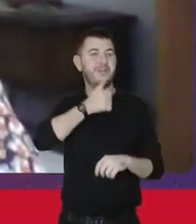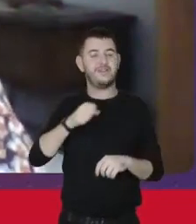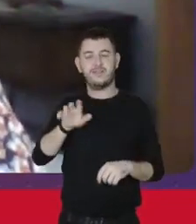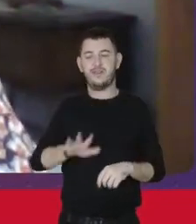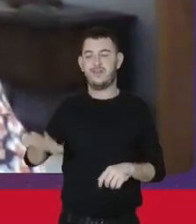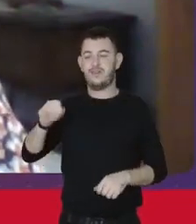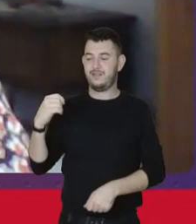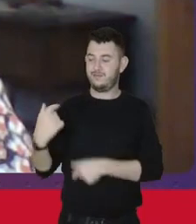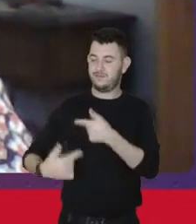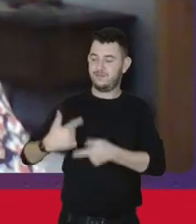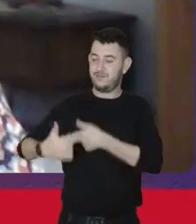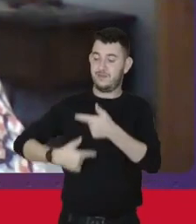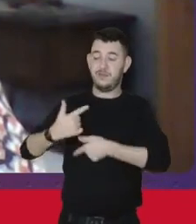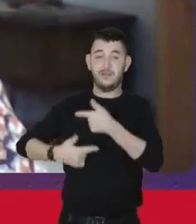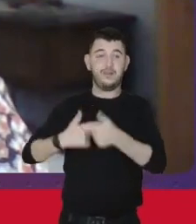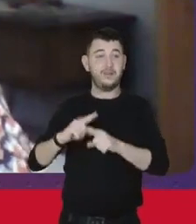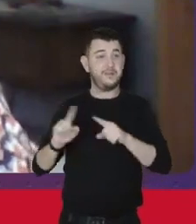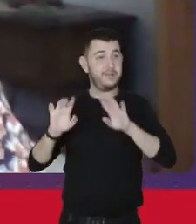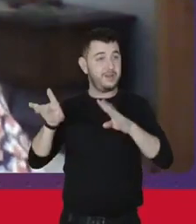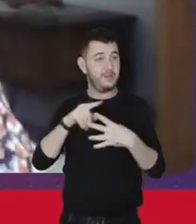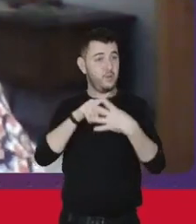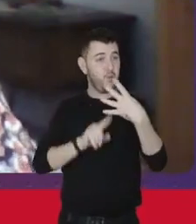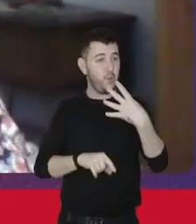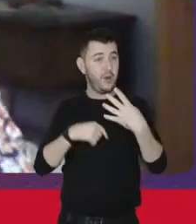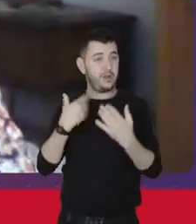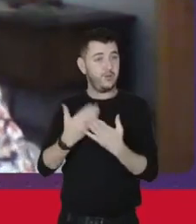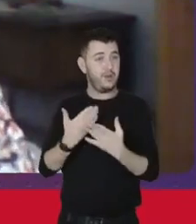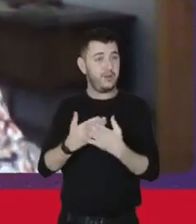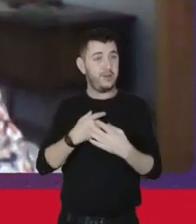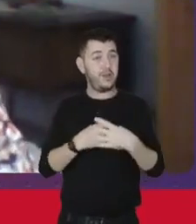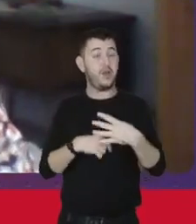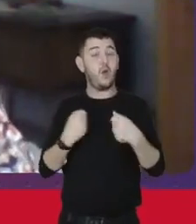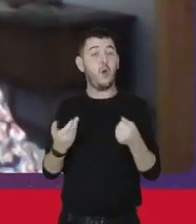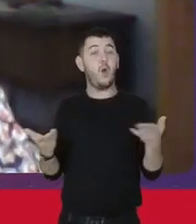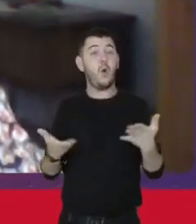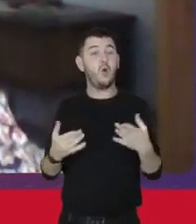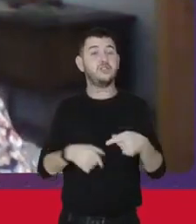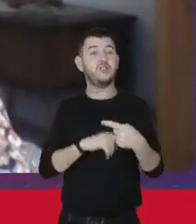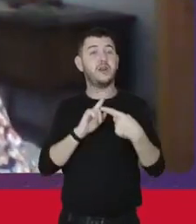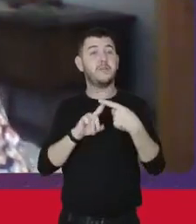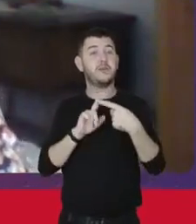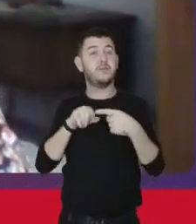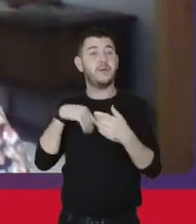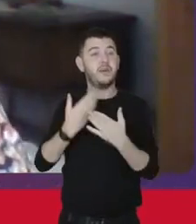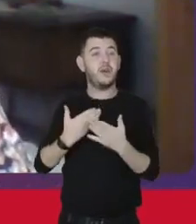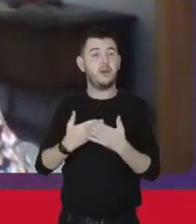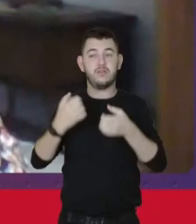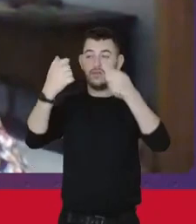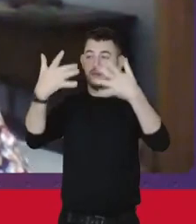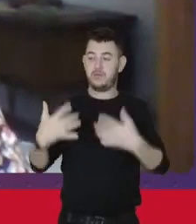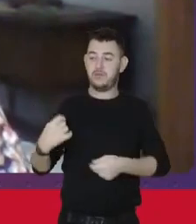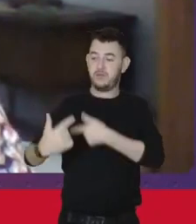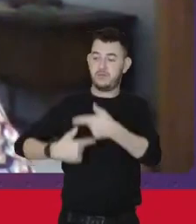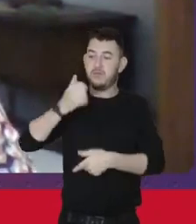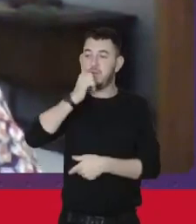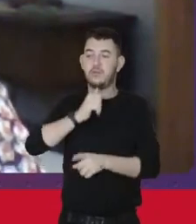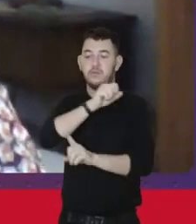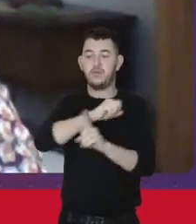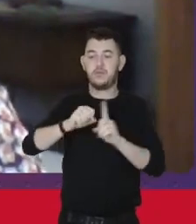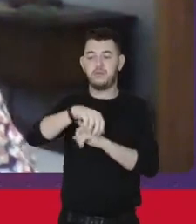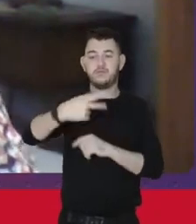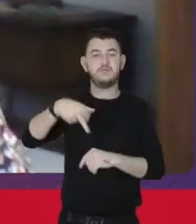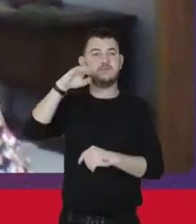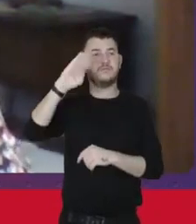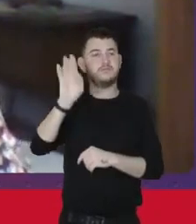trabalho. São 4 aulas, essa é a primeira aula que vai tratar do trabalho das mulheres na sociedade brasileira.